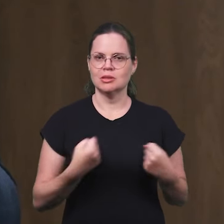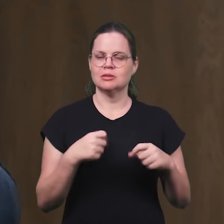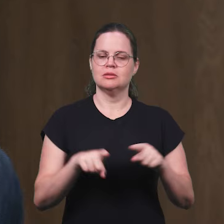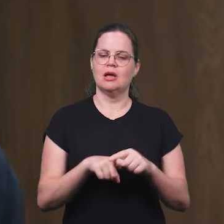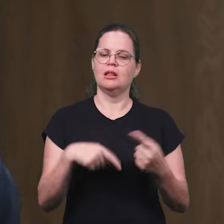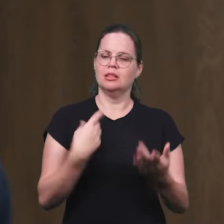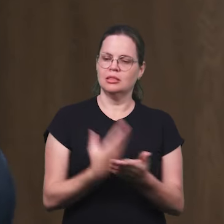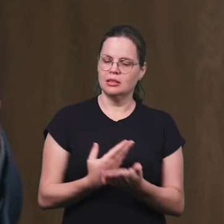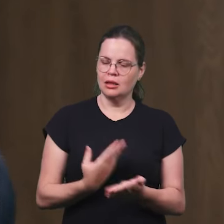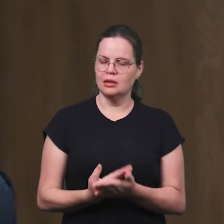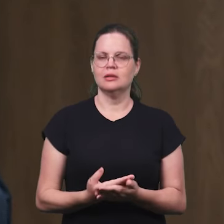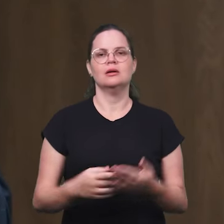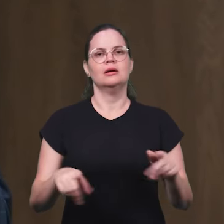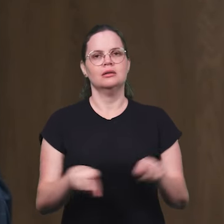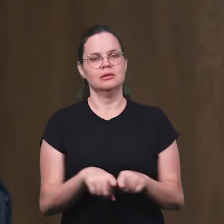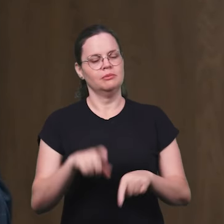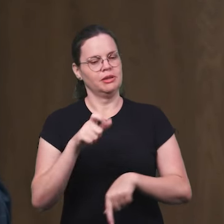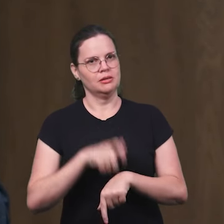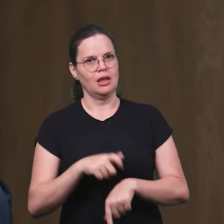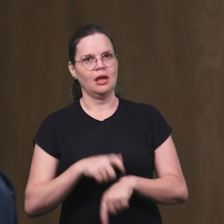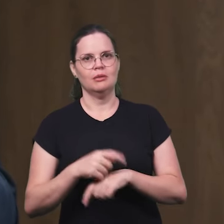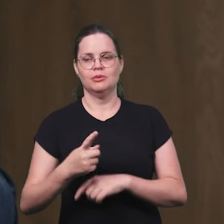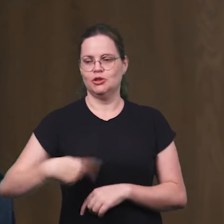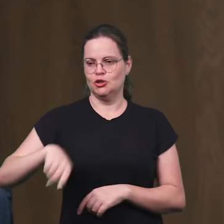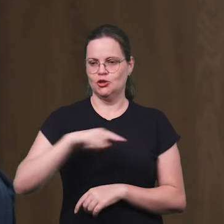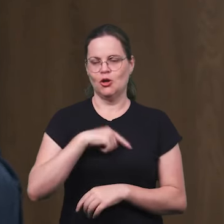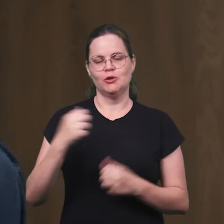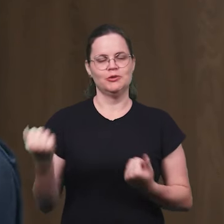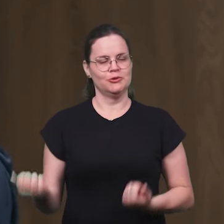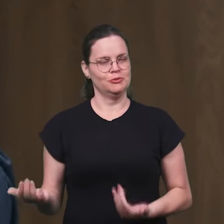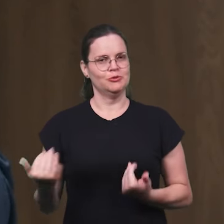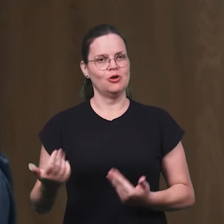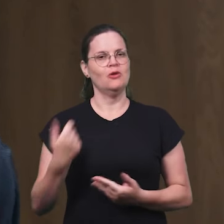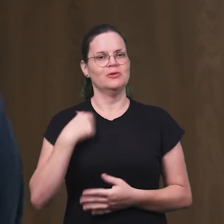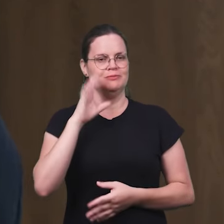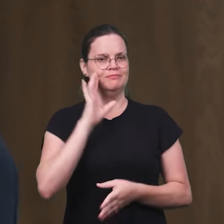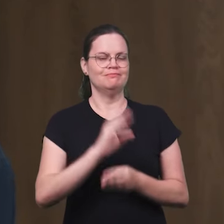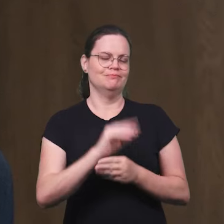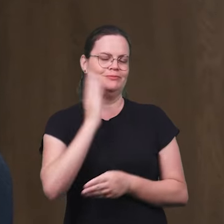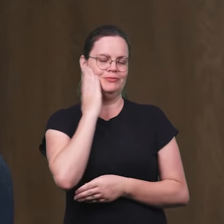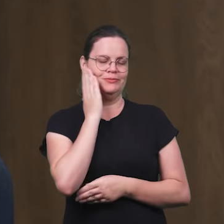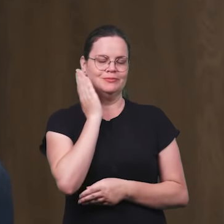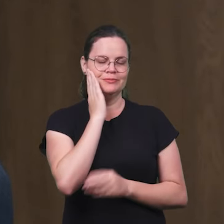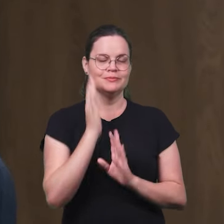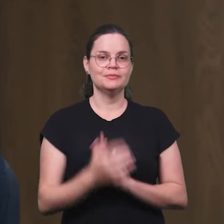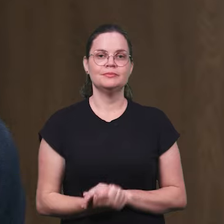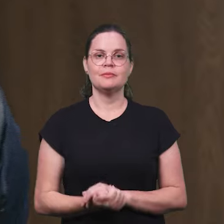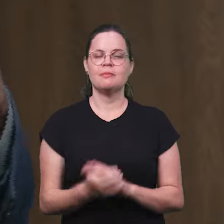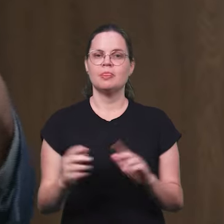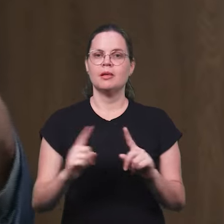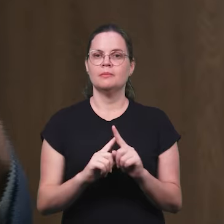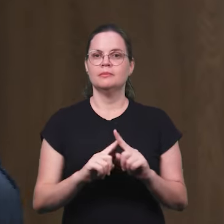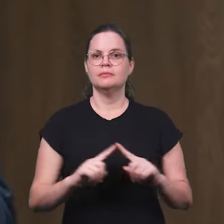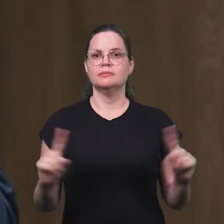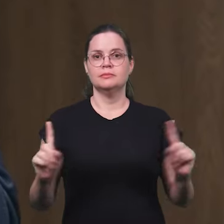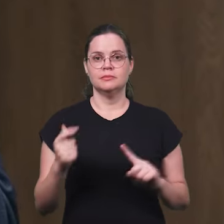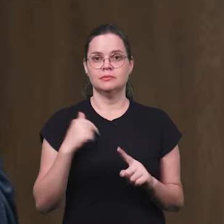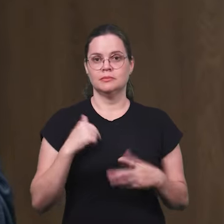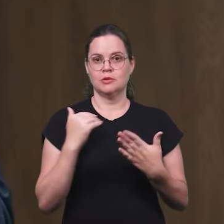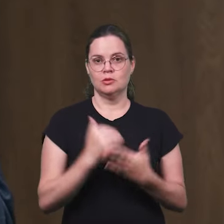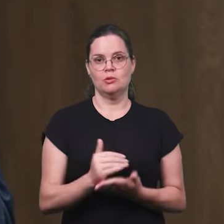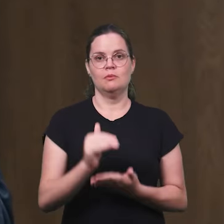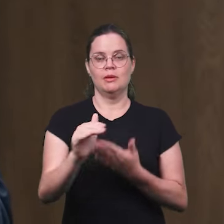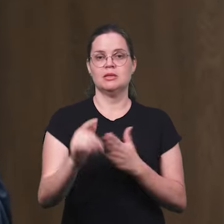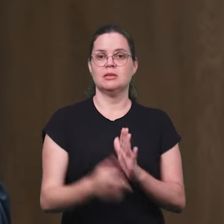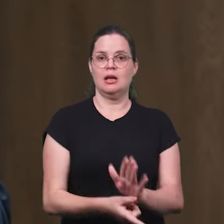jovem também, né? Como jovem a gente sabe disso, né? Mas não foi... eu comecei com antecedência, me preparei, mas